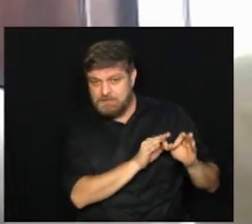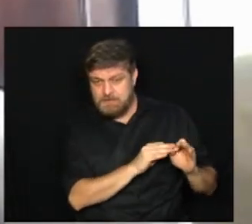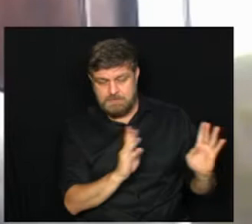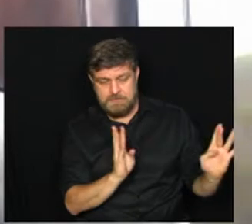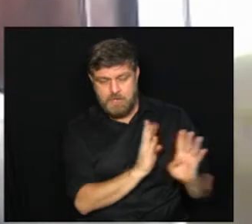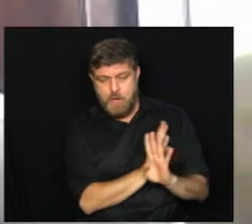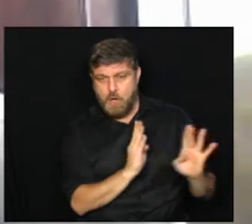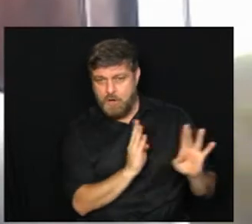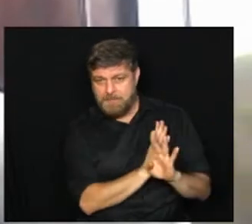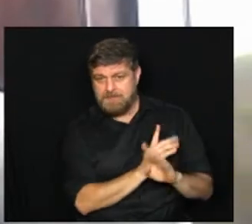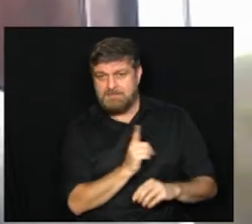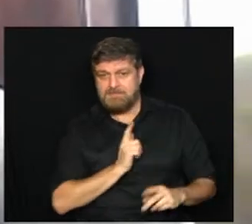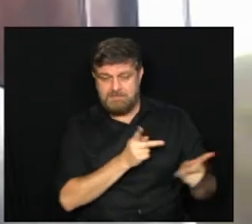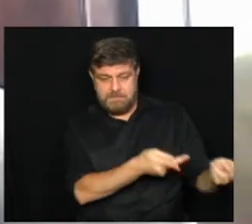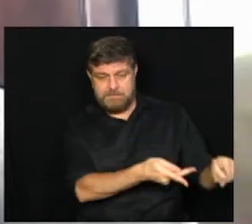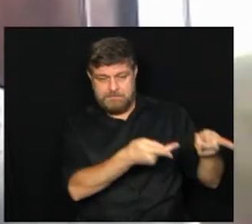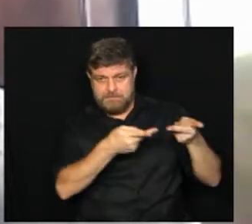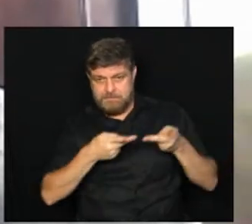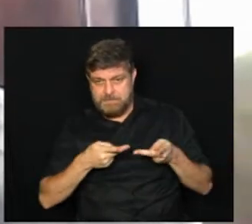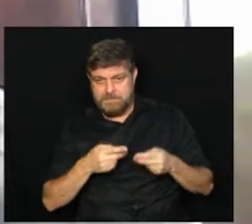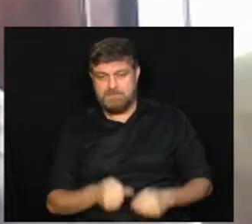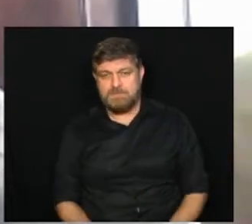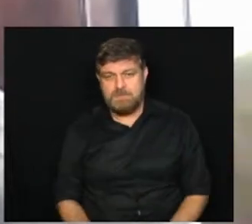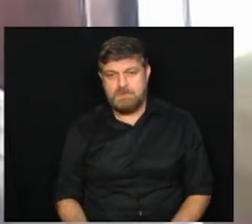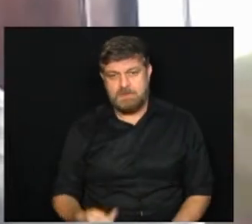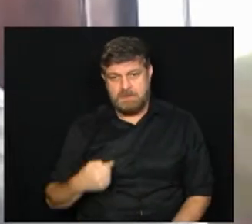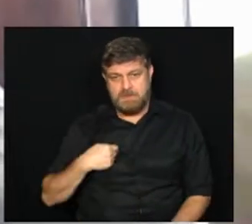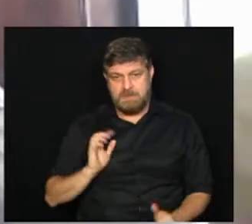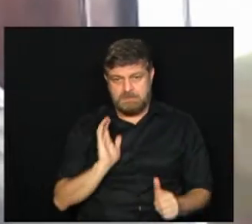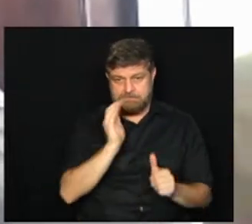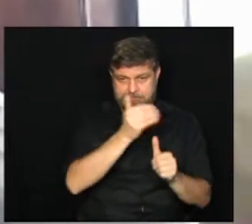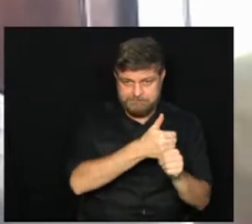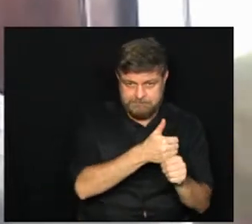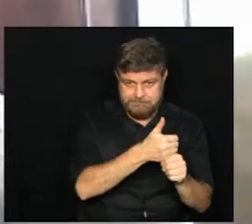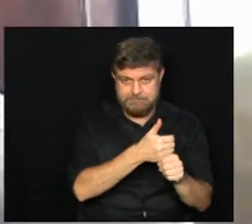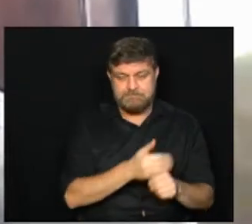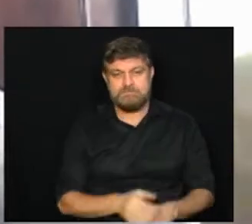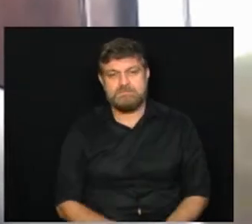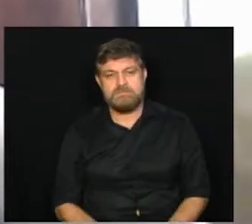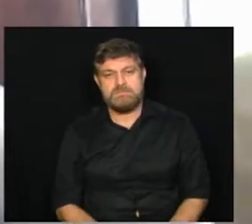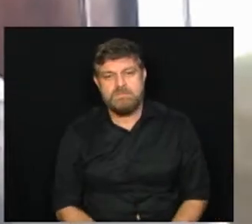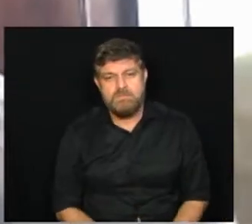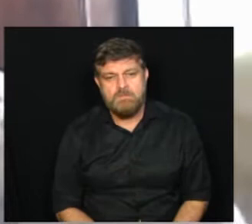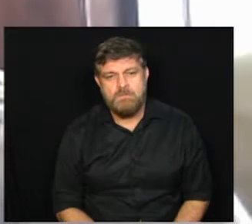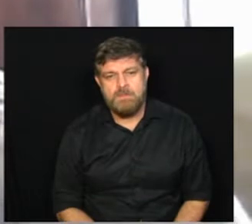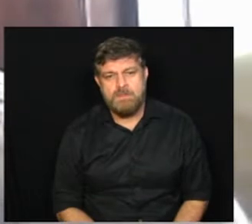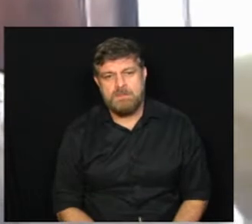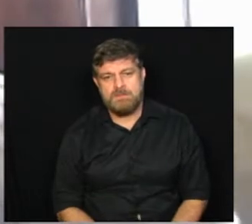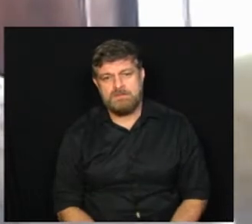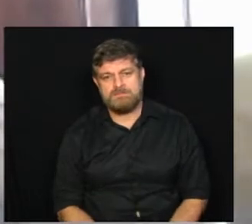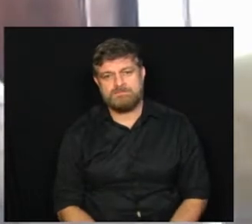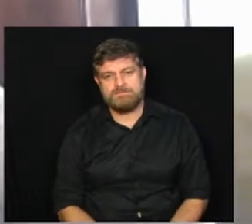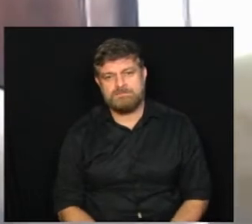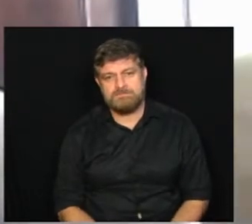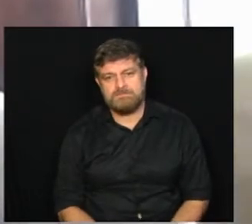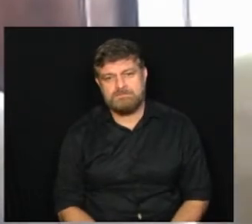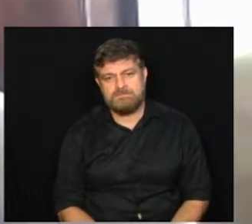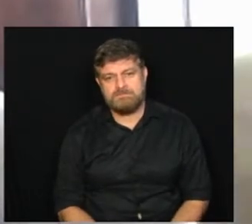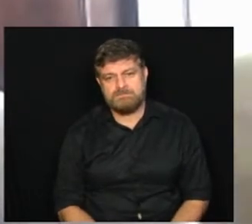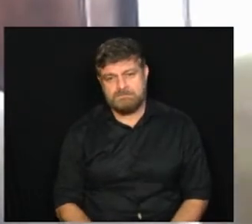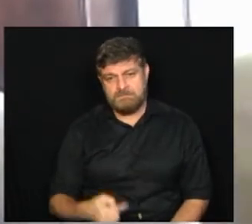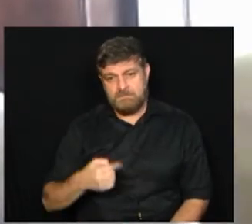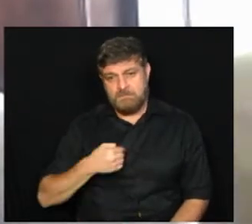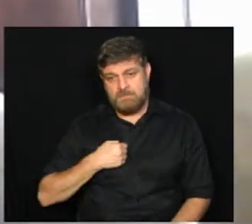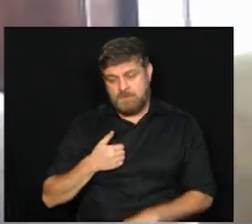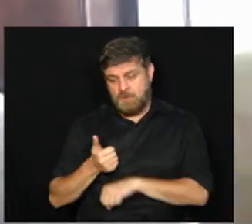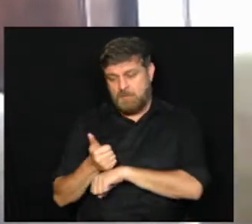que recebeu o convite, e da minha diretora, Carolina Baracá. E eu, como